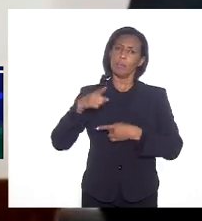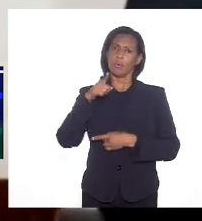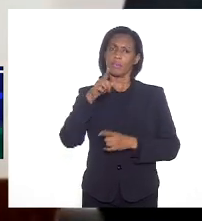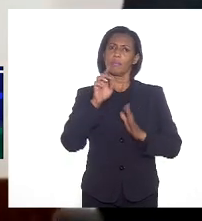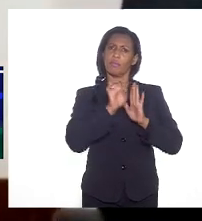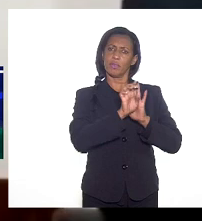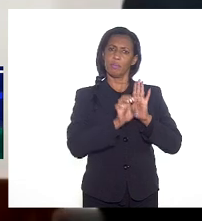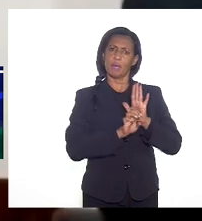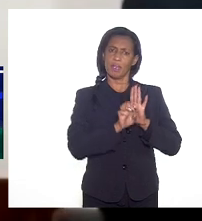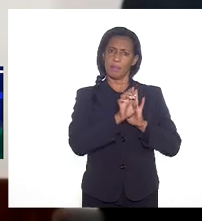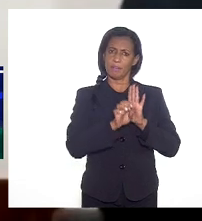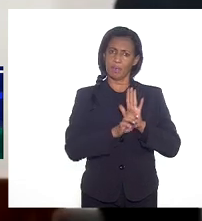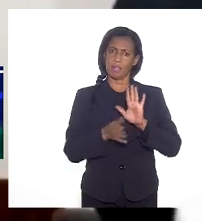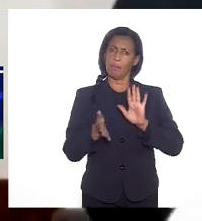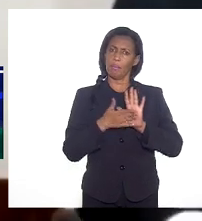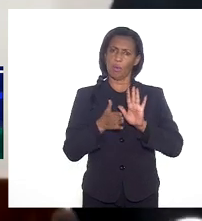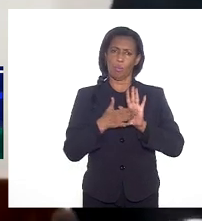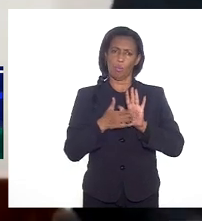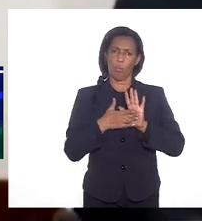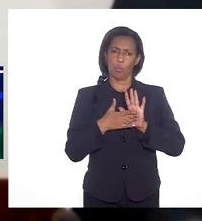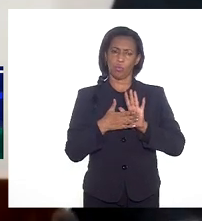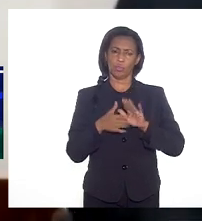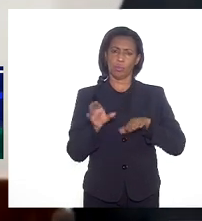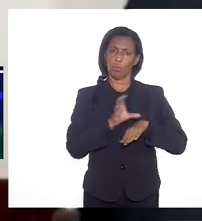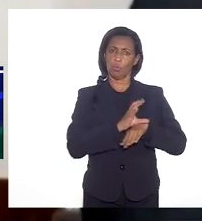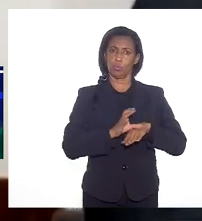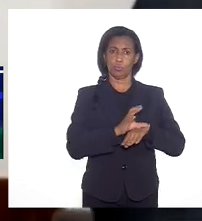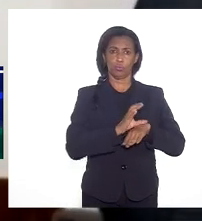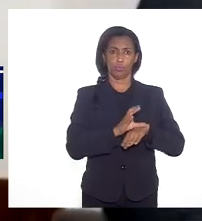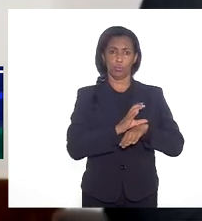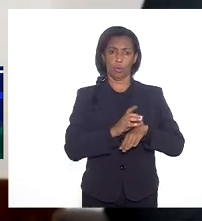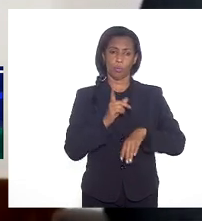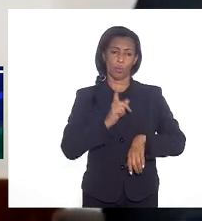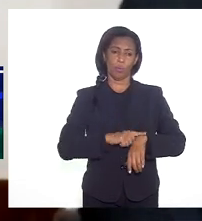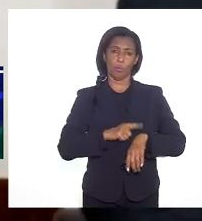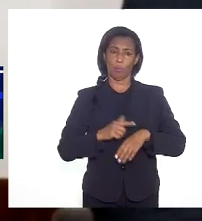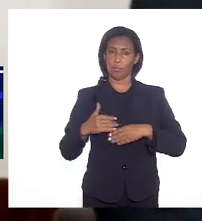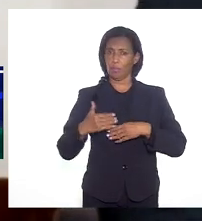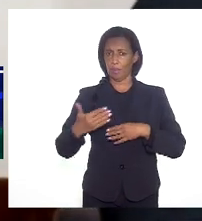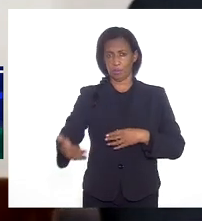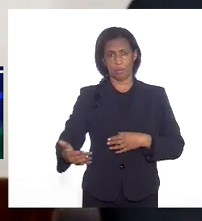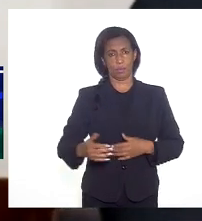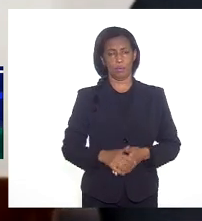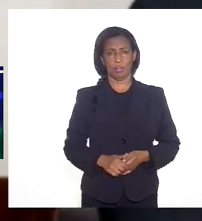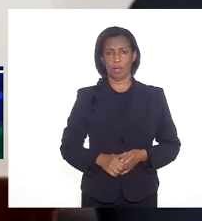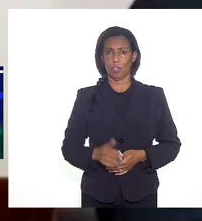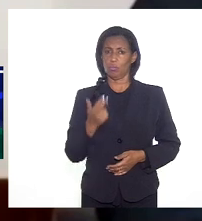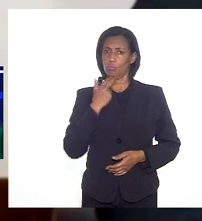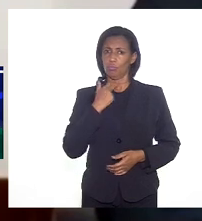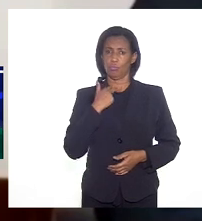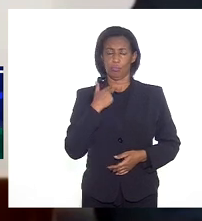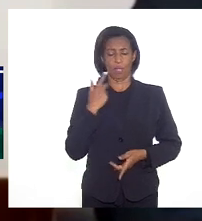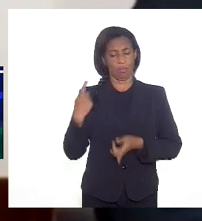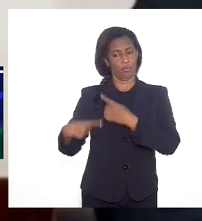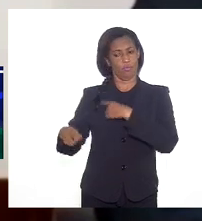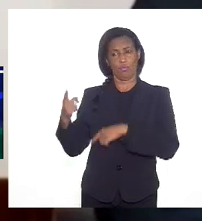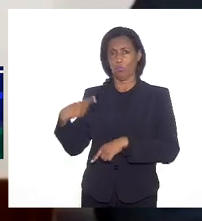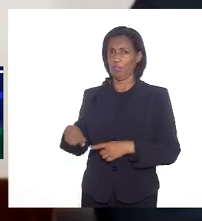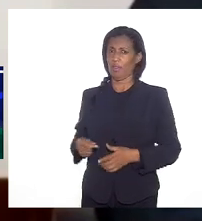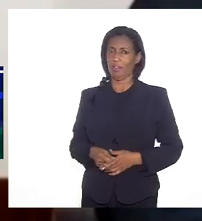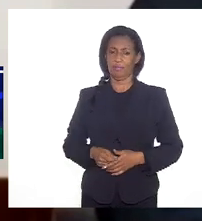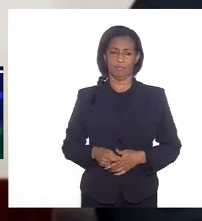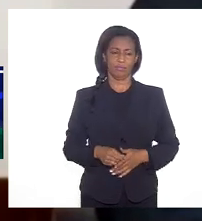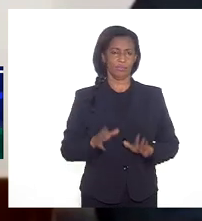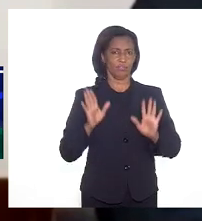a proposta ou a mesma constituição porque já passou um momento entendeu não dá não dá agora para voltar porque